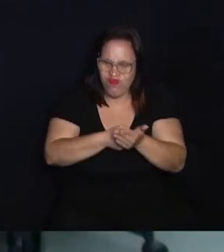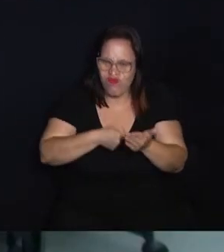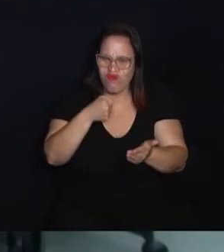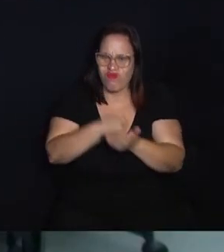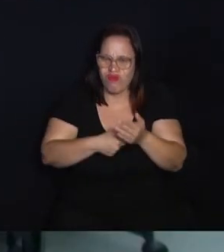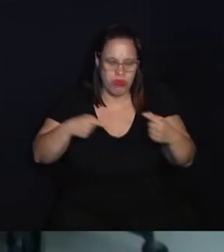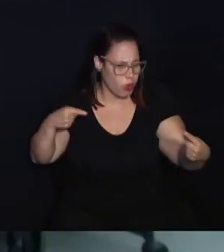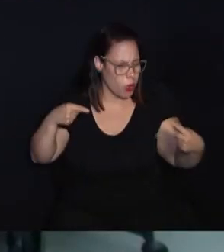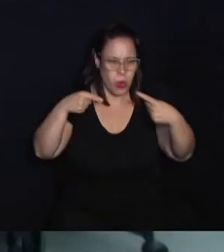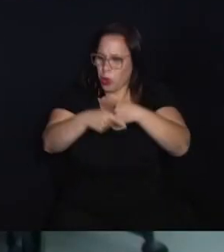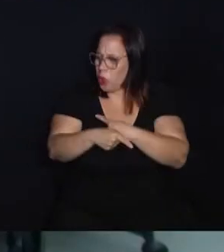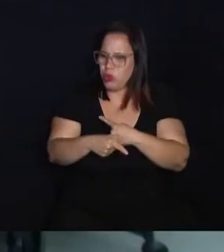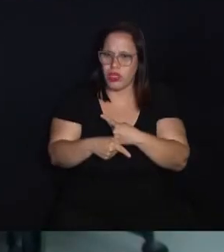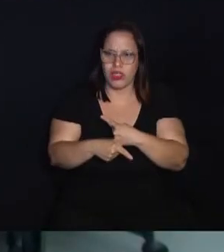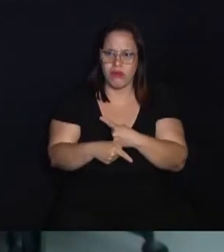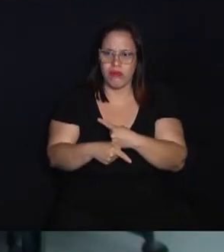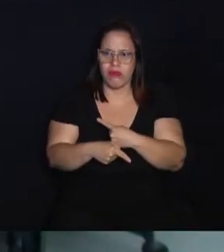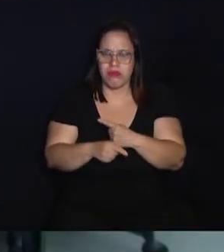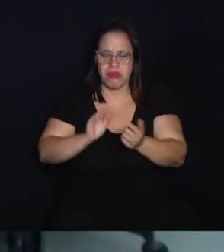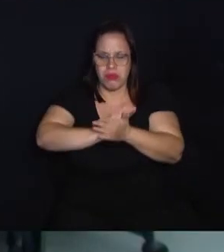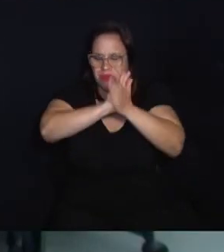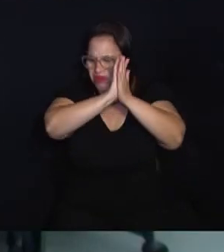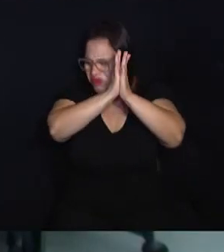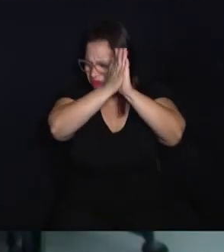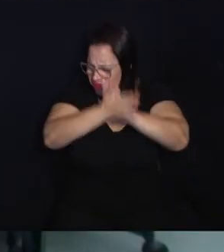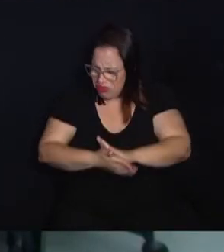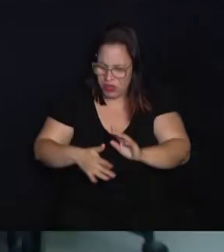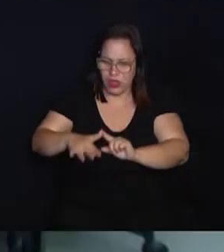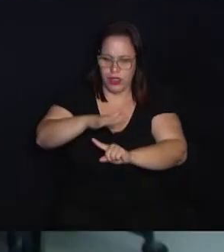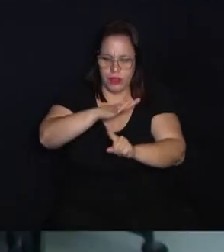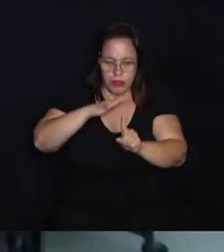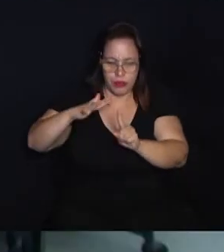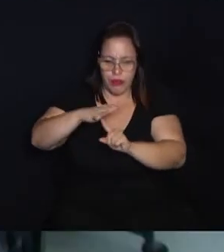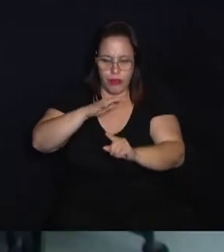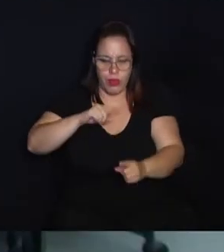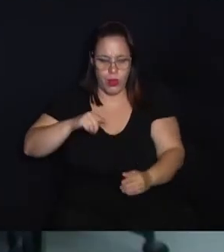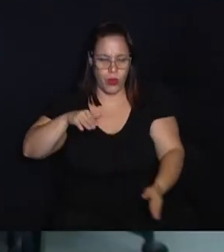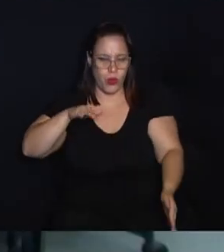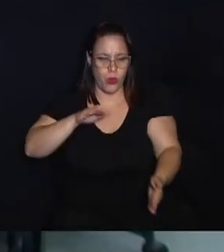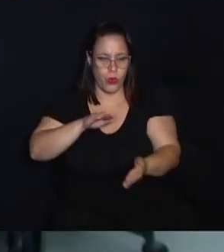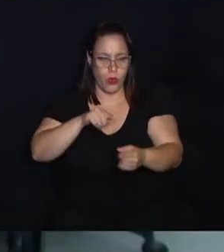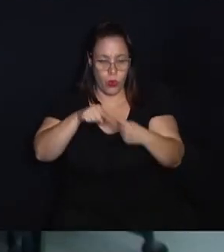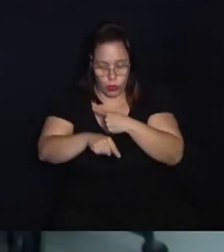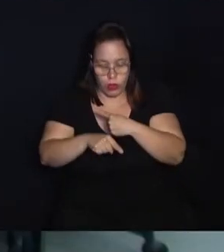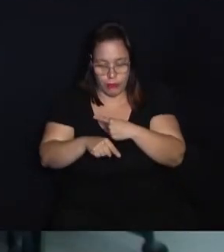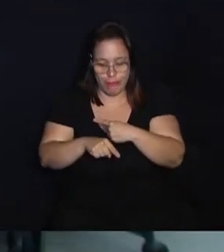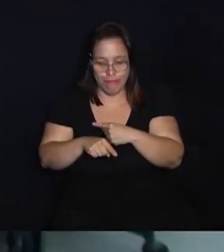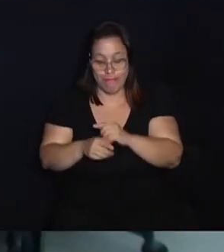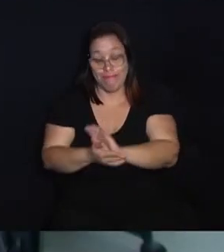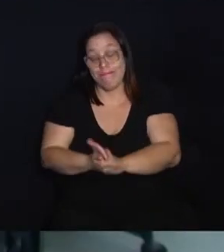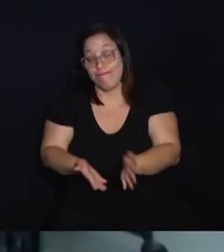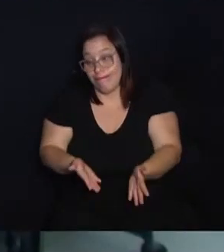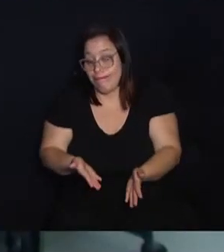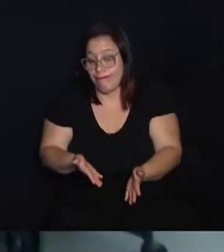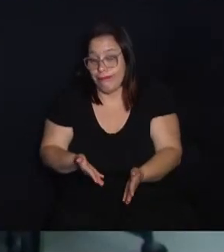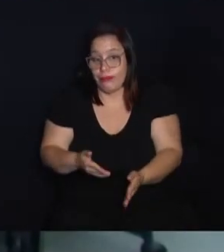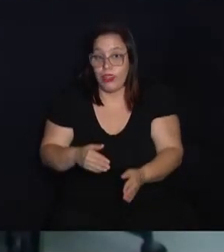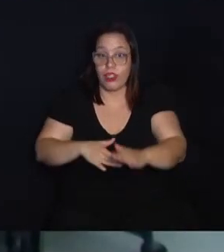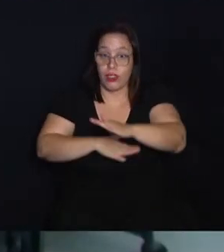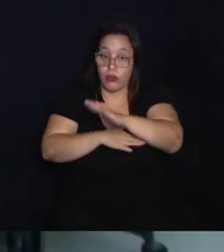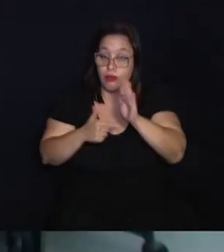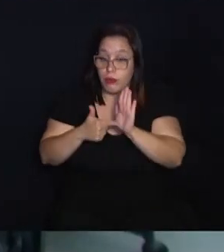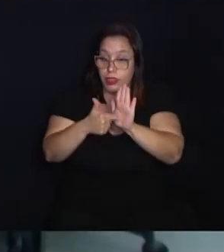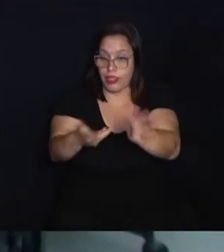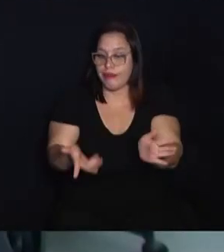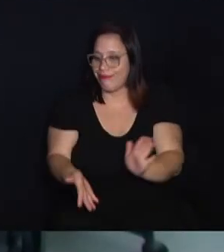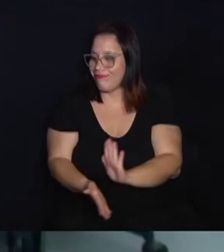contra contra a destruição ambiental e contra a precarização, e eu acho que é isso que a Câmara tem que passar, essa é a imagem que a Câmara